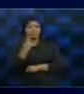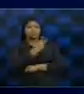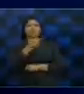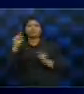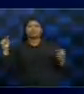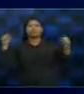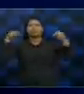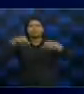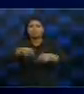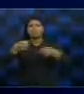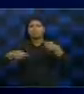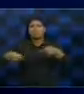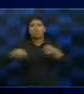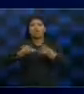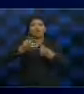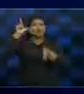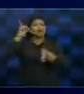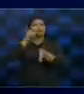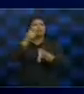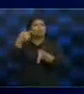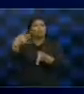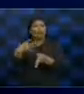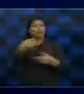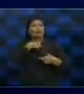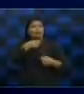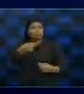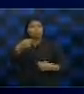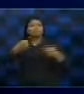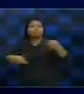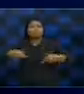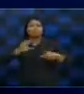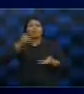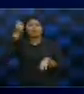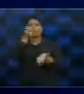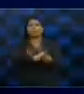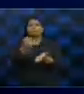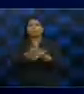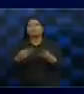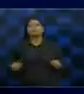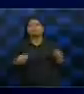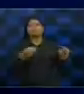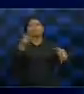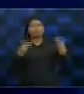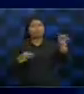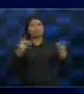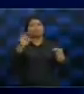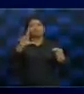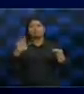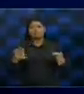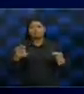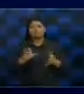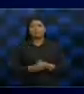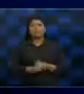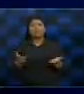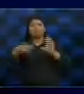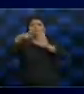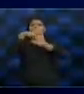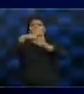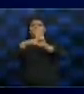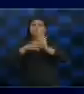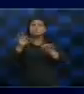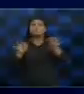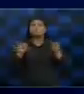realizada no dia 4 de agosto e que foram homologadas no Tribunal Regional Eleitoral. Entre as regras do debate,